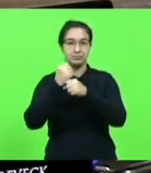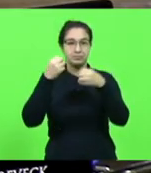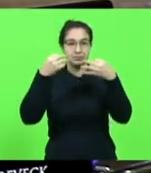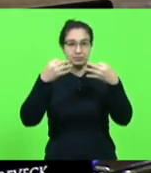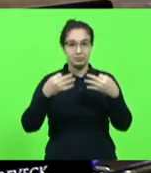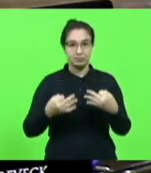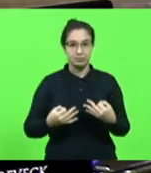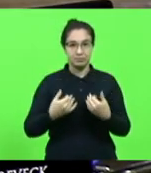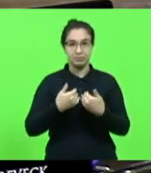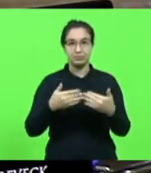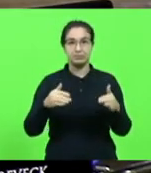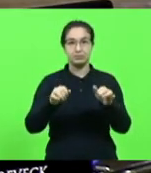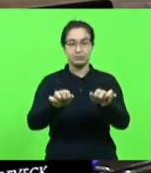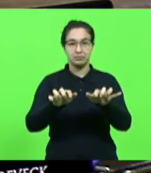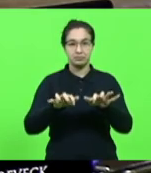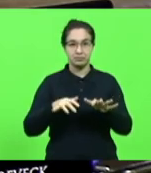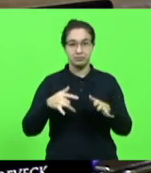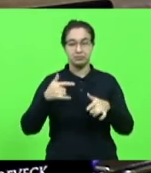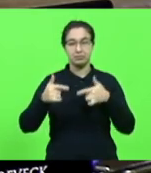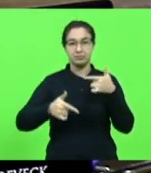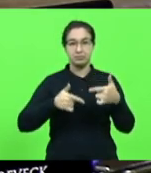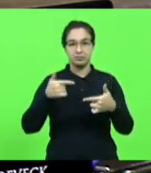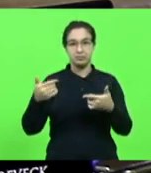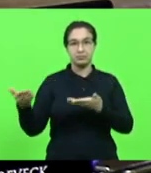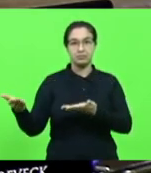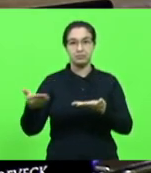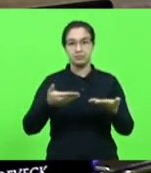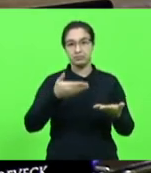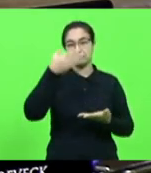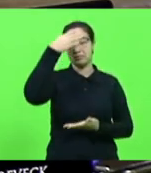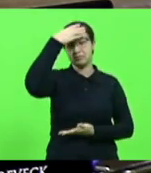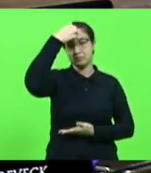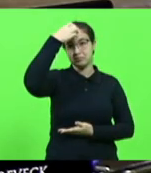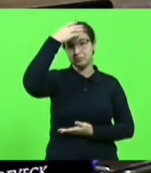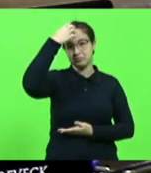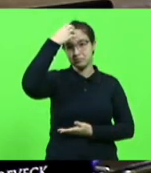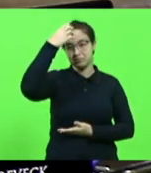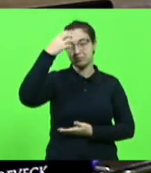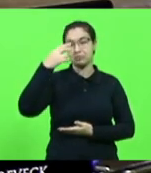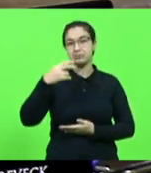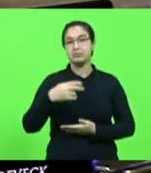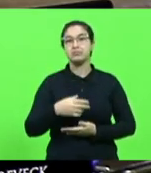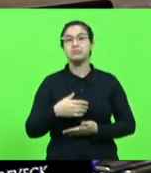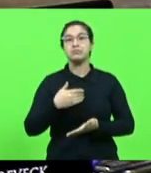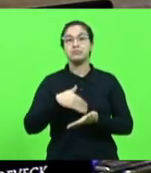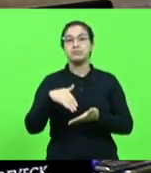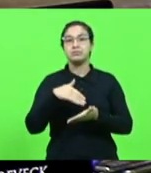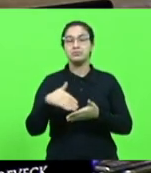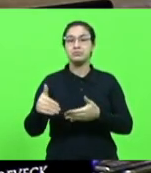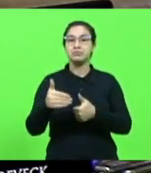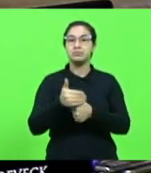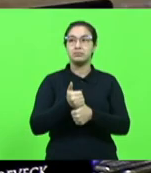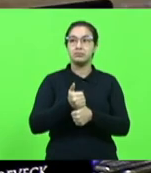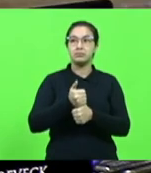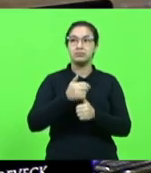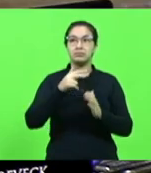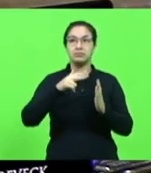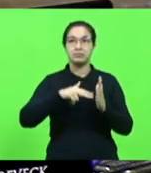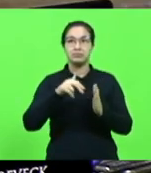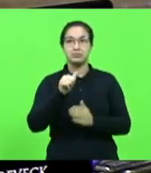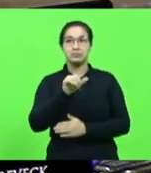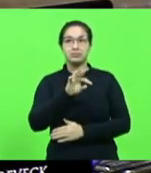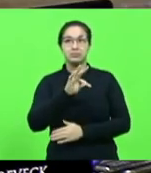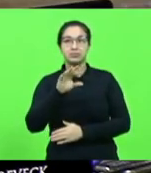declarou abertos os trabalhos e convidou o senhor deputado Ismael dos Santos para, como secretário ad hoc, proceder à leitura das atas da